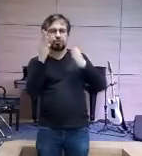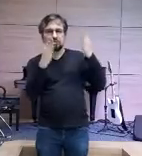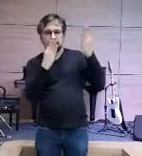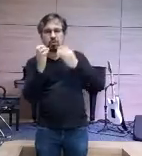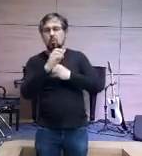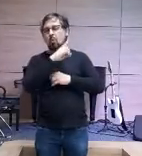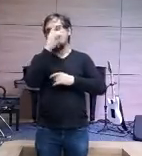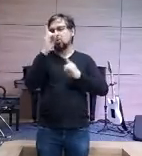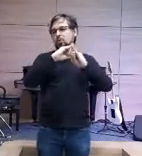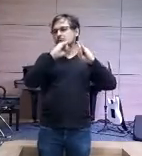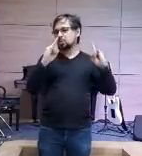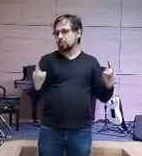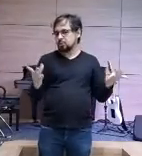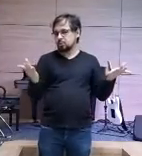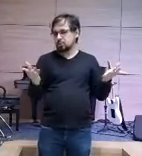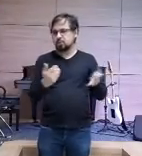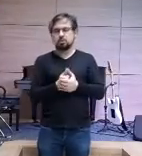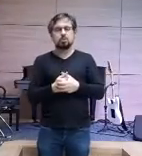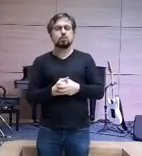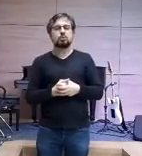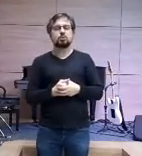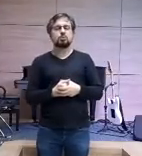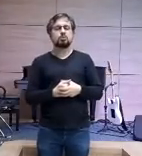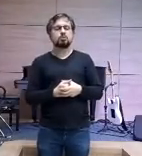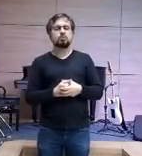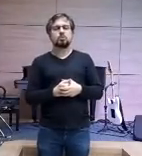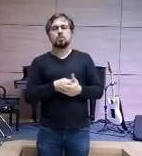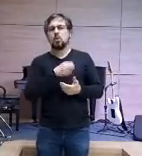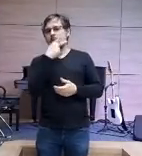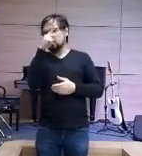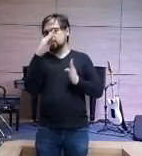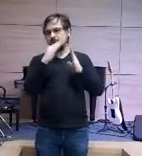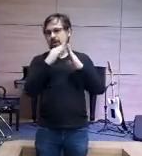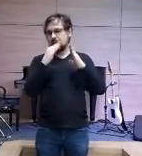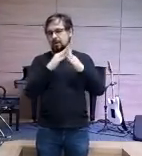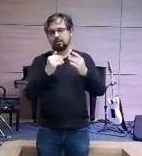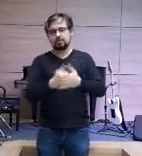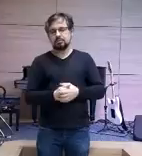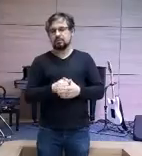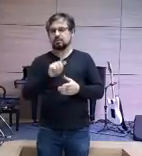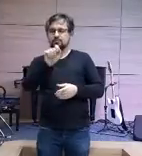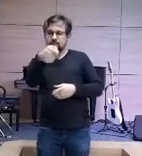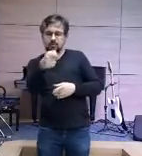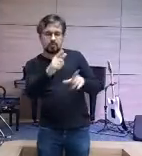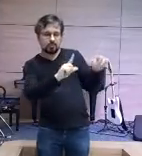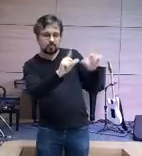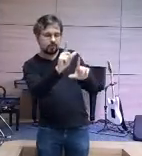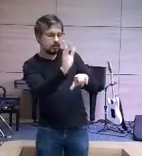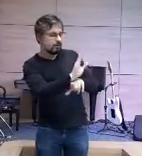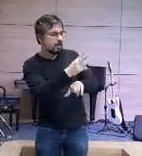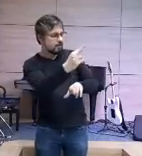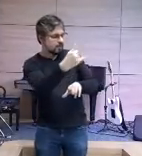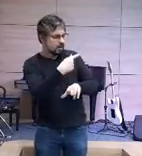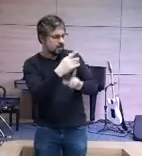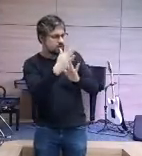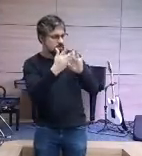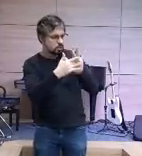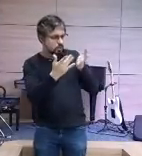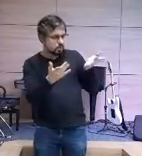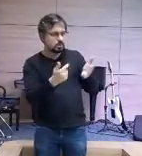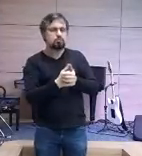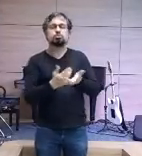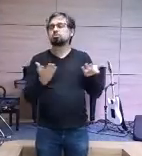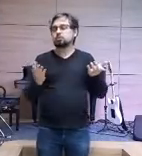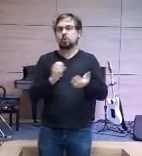você for um retiro espiritual e você foi na sua casa você ligou a televisão e tava falando de Jesus